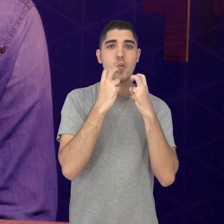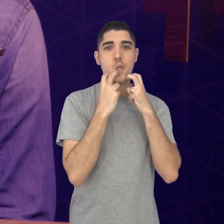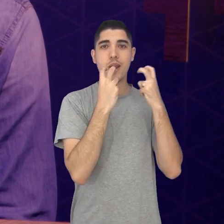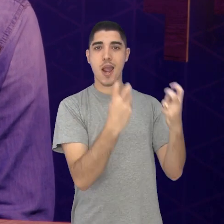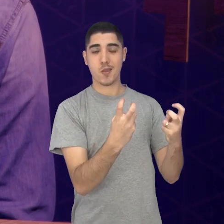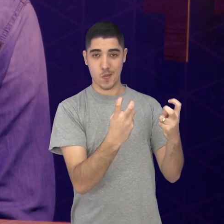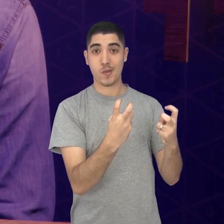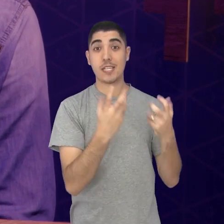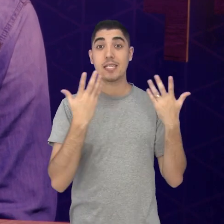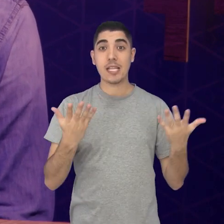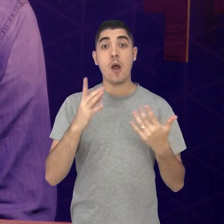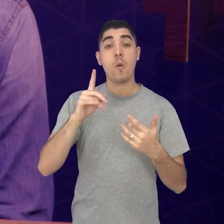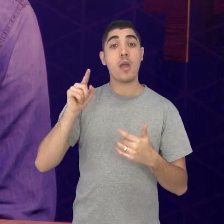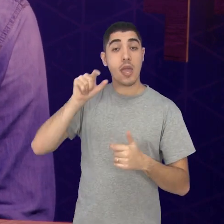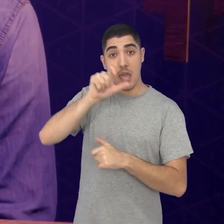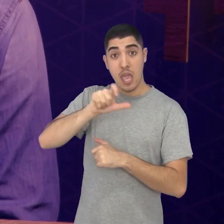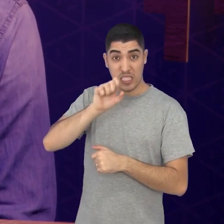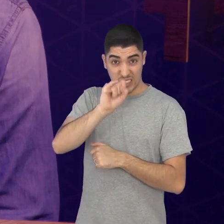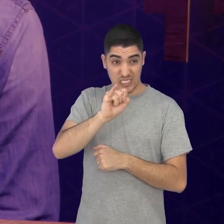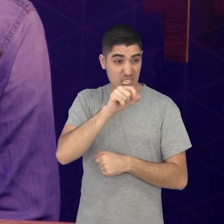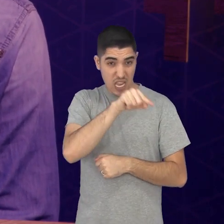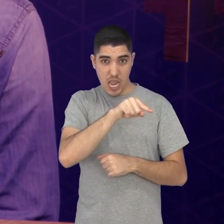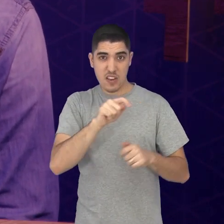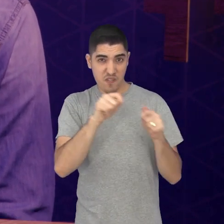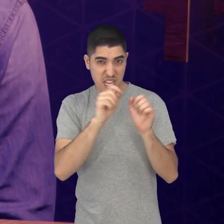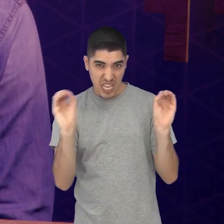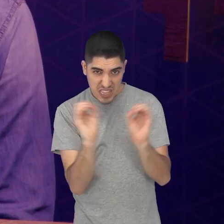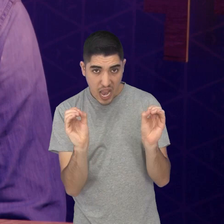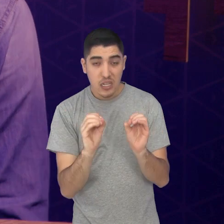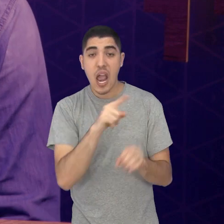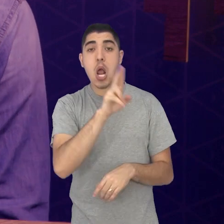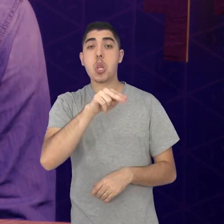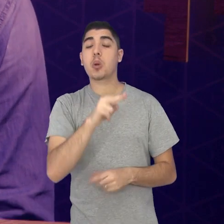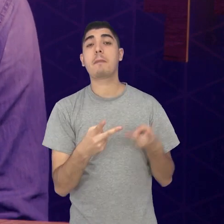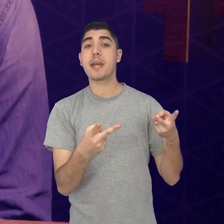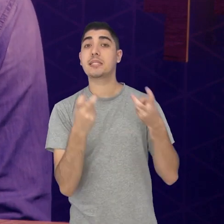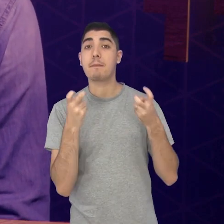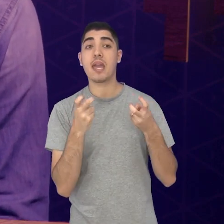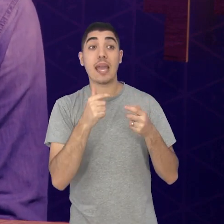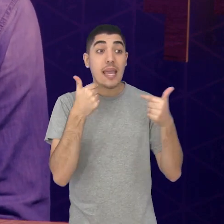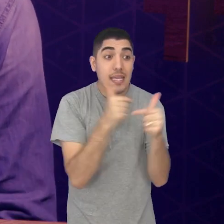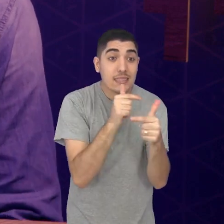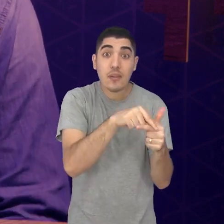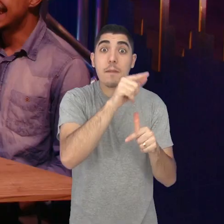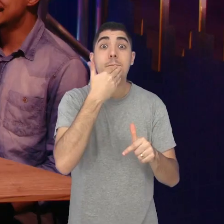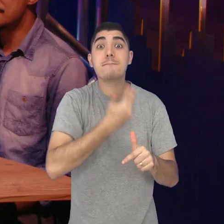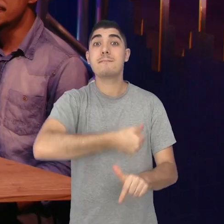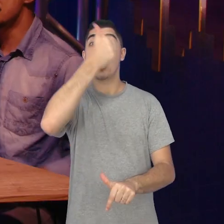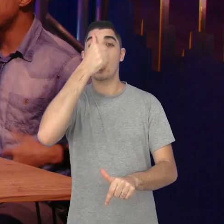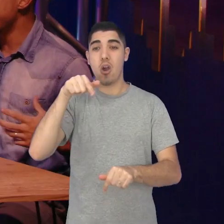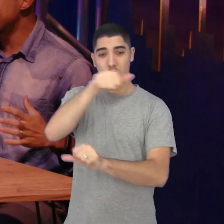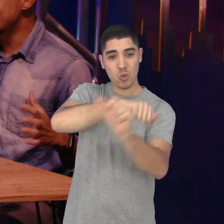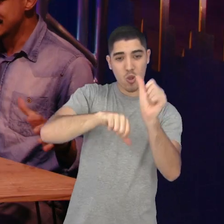em massa, eles nunca iriam descobrir que o riso era mais eficaz. Porque eles iam matar as crianças. Exatamente. E,